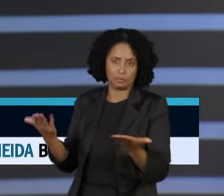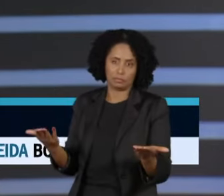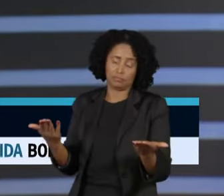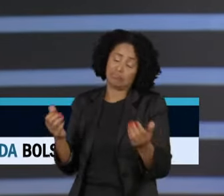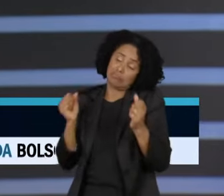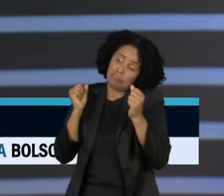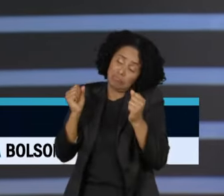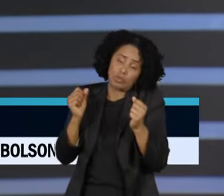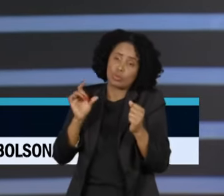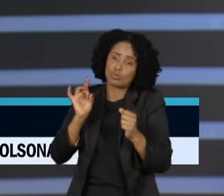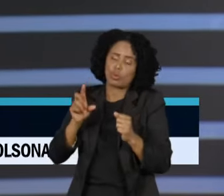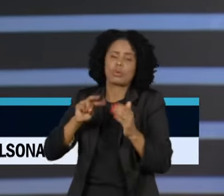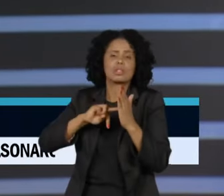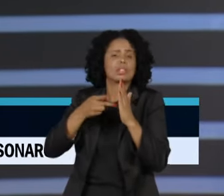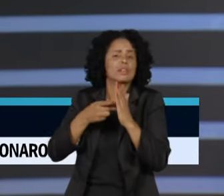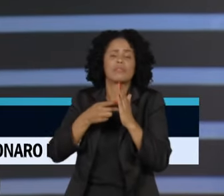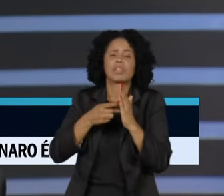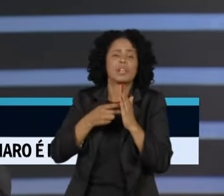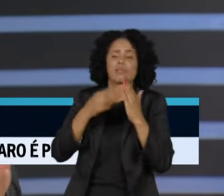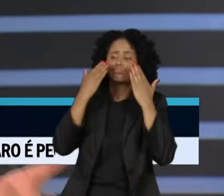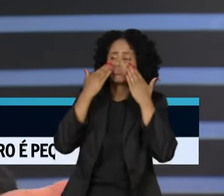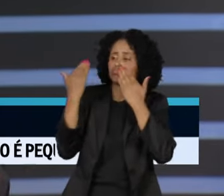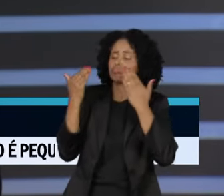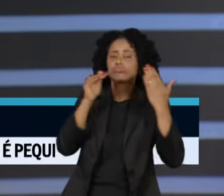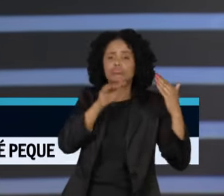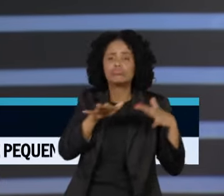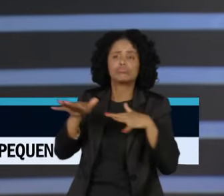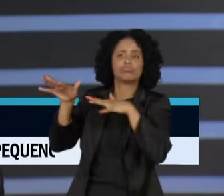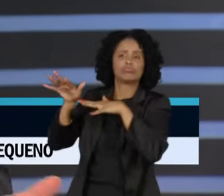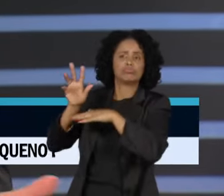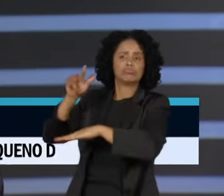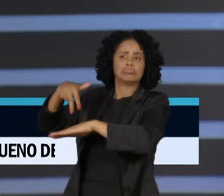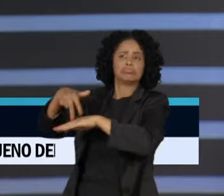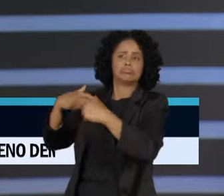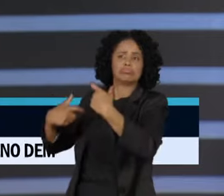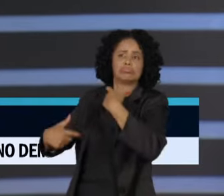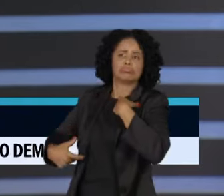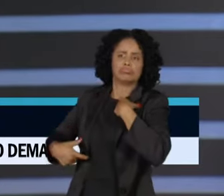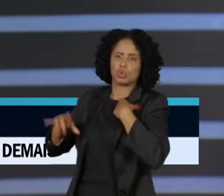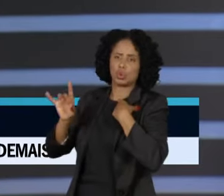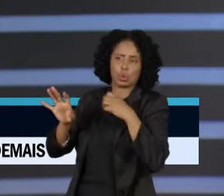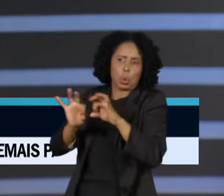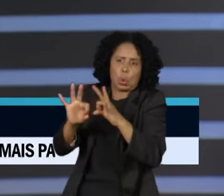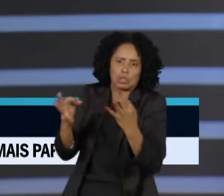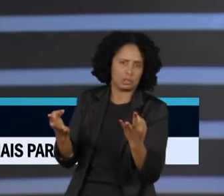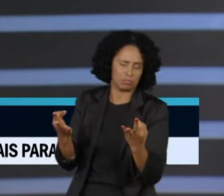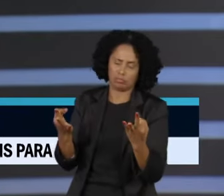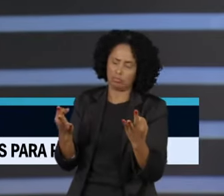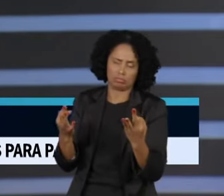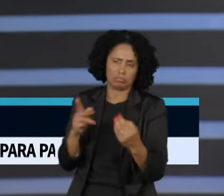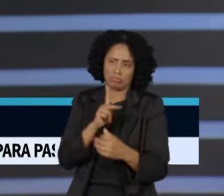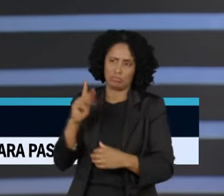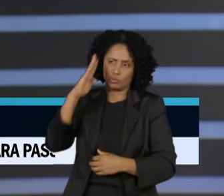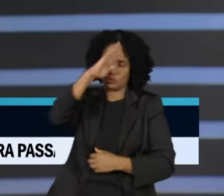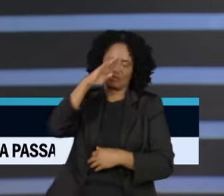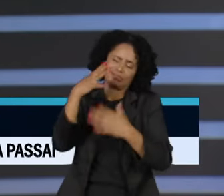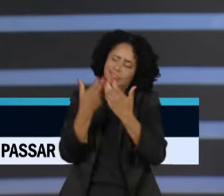simbólica, que seria importante o presidente fazer isso, mas também é de se imaginar que o presidente Jair Bolsonaro, a essa altura do campeonato,